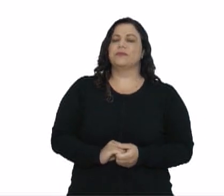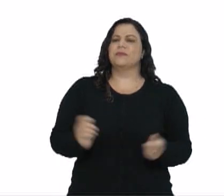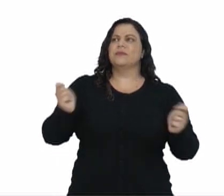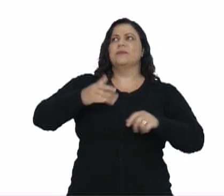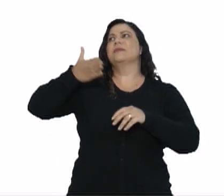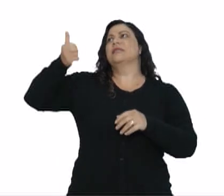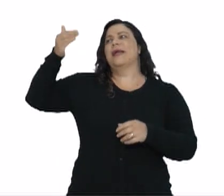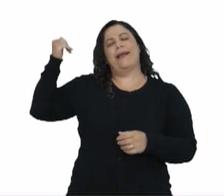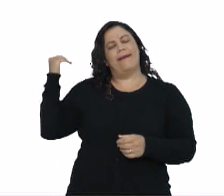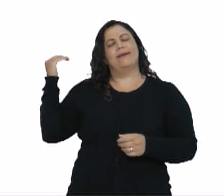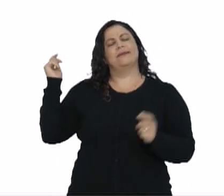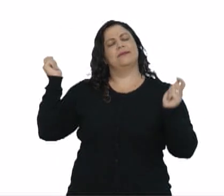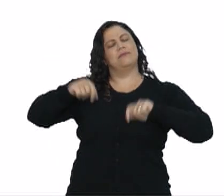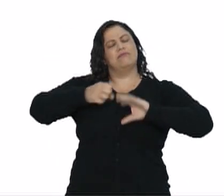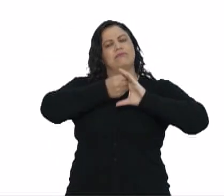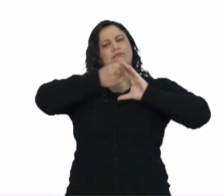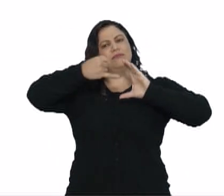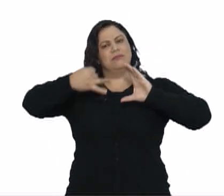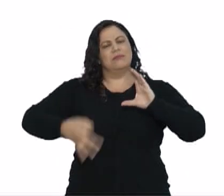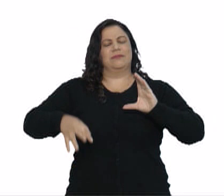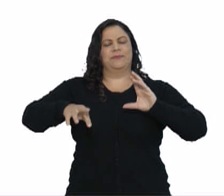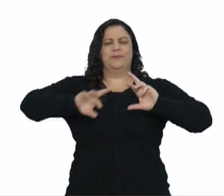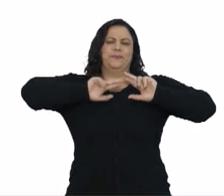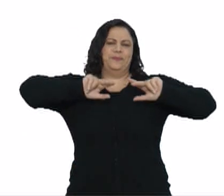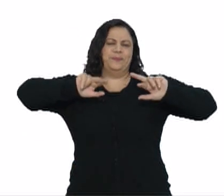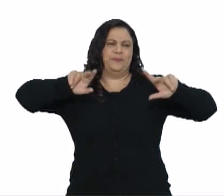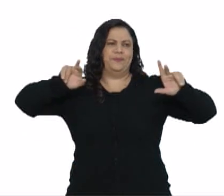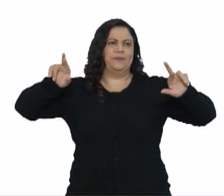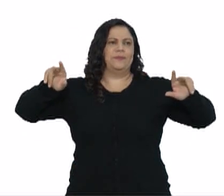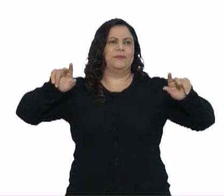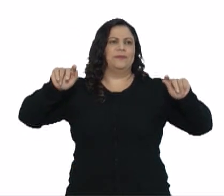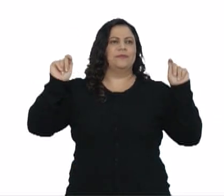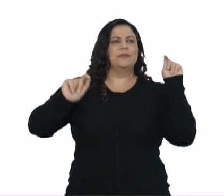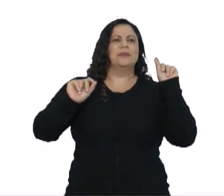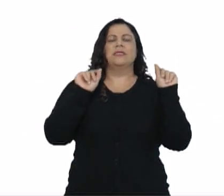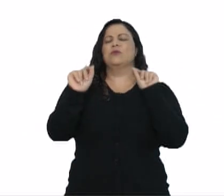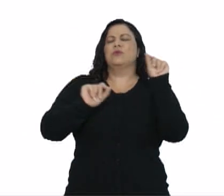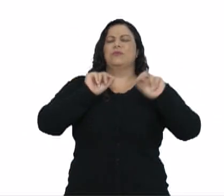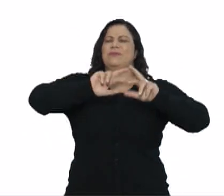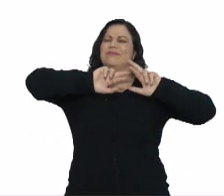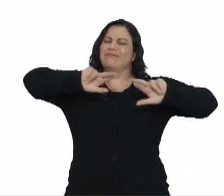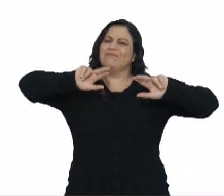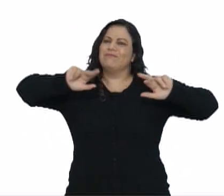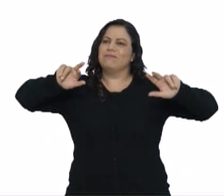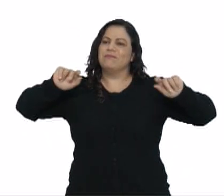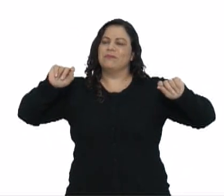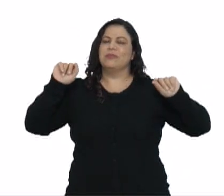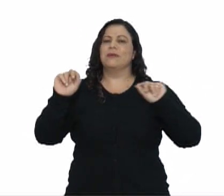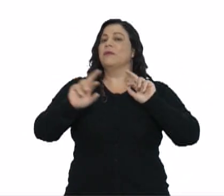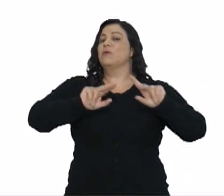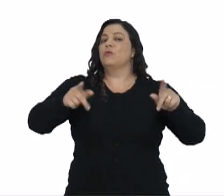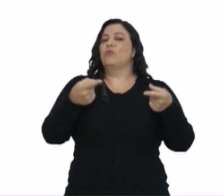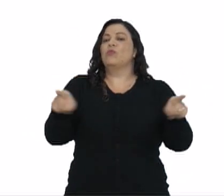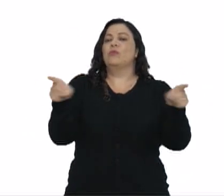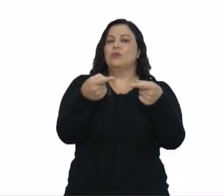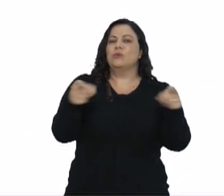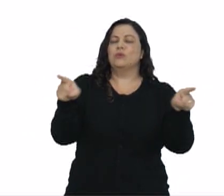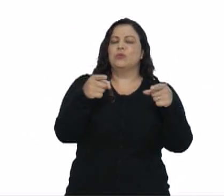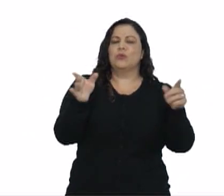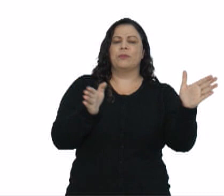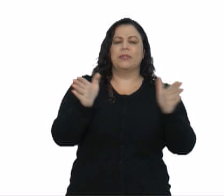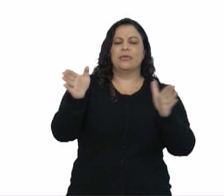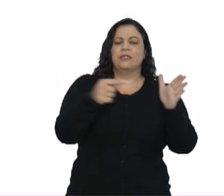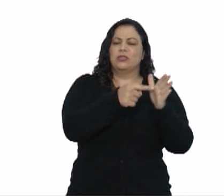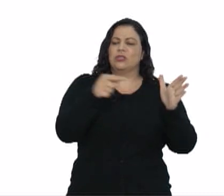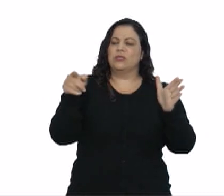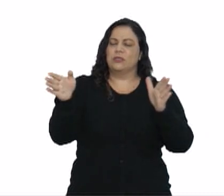caracterizado pelo excesso de ornamentos, né? Mais tarde o tempo passou a ser empregado pelos músicos para indicar o período